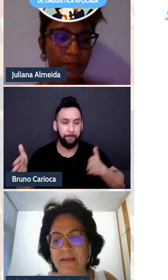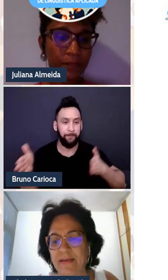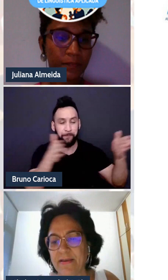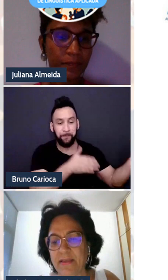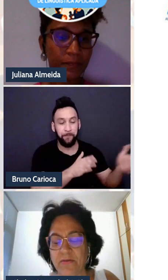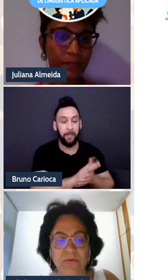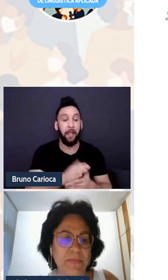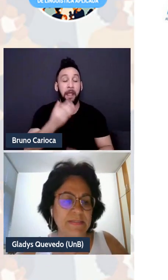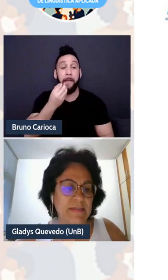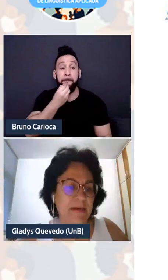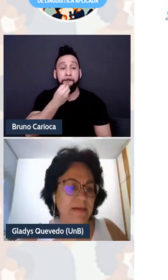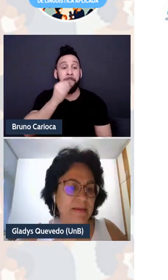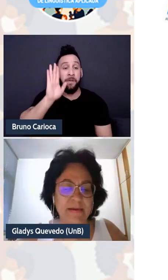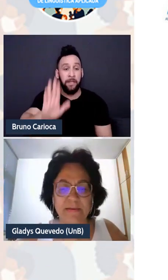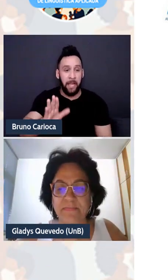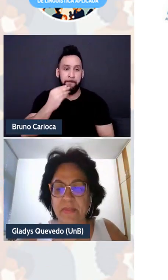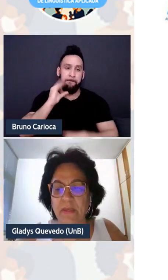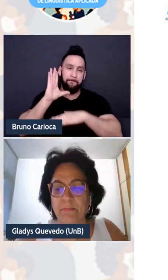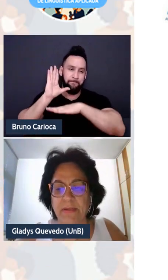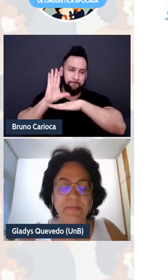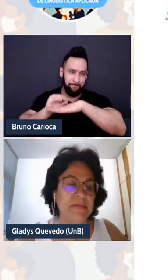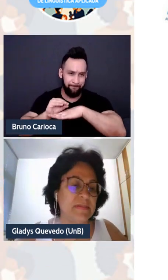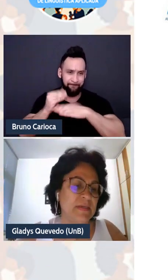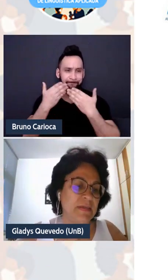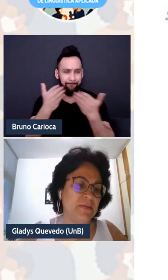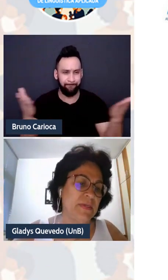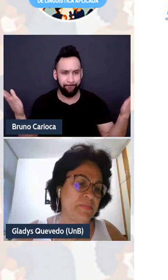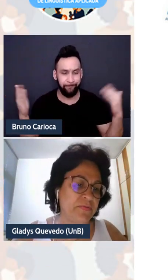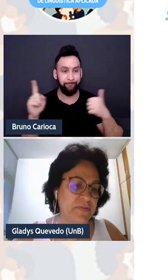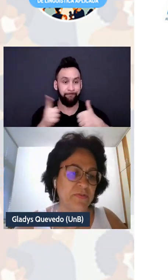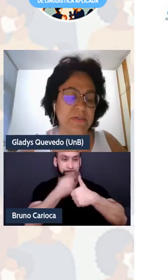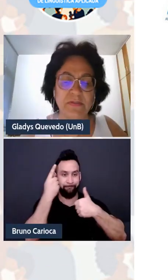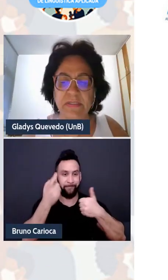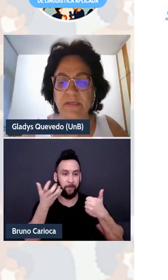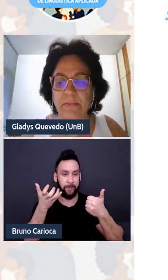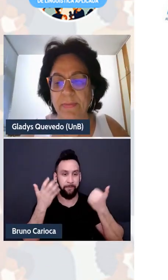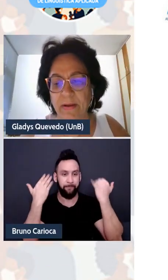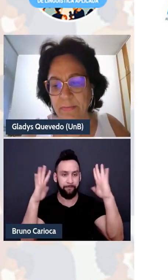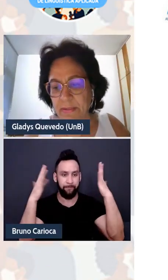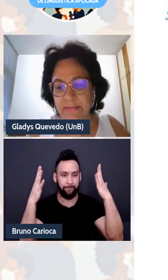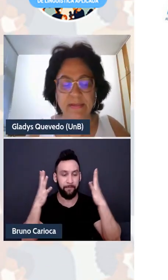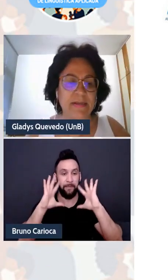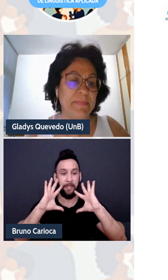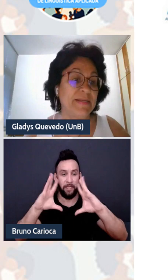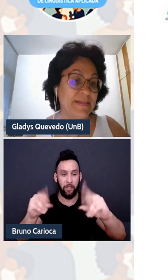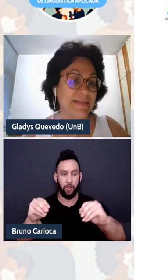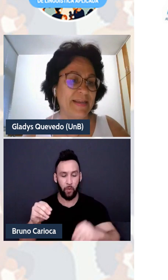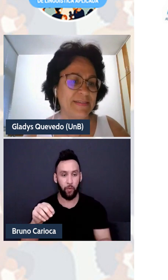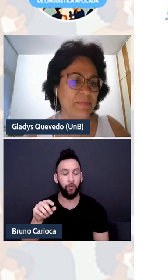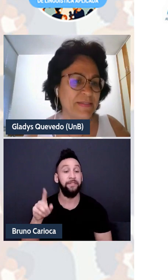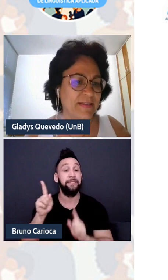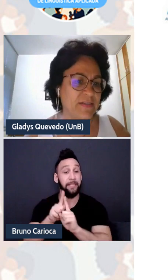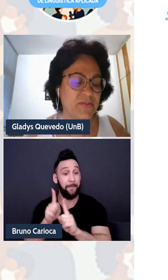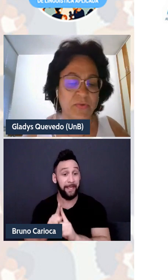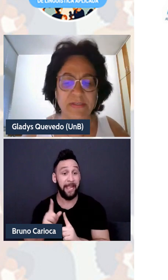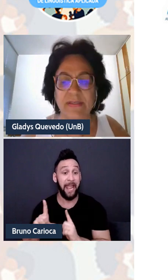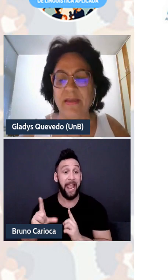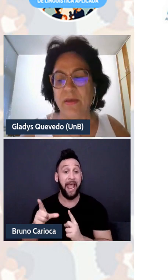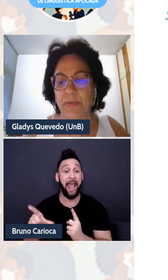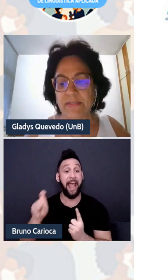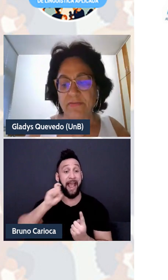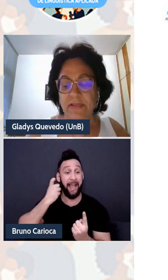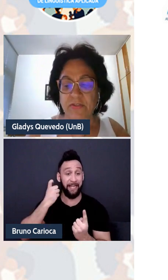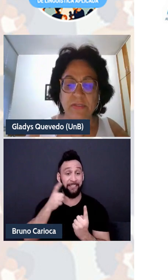todes. Quero começar parabenizando as professoras Luciana e Paula pelas excelentes